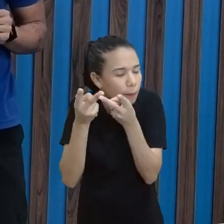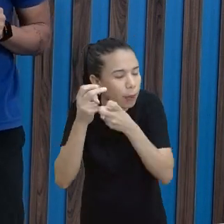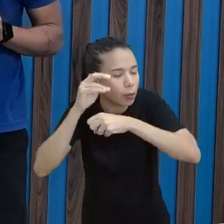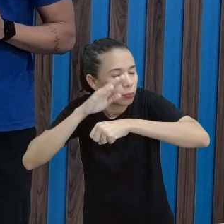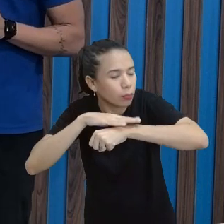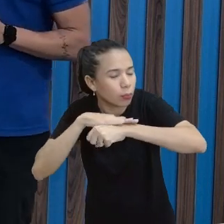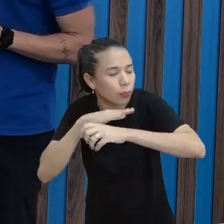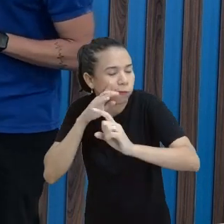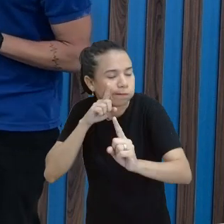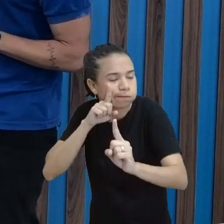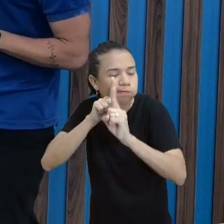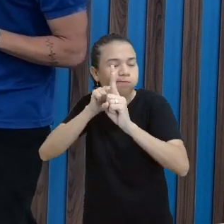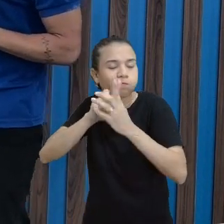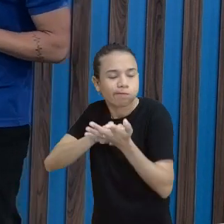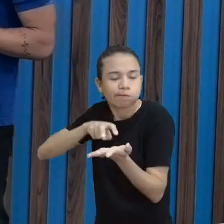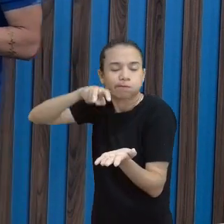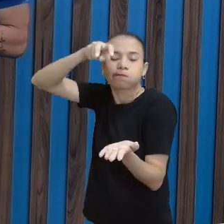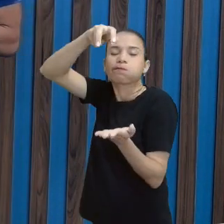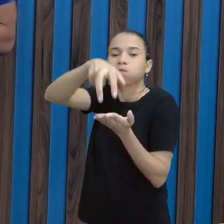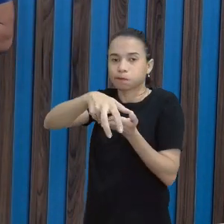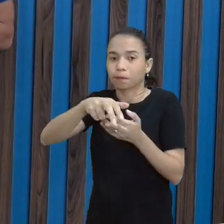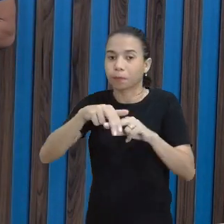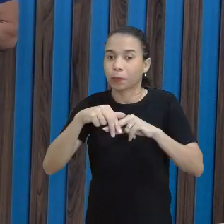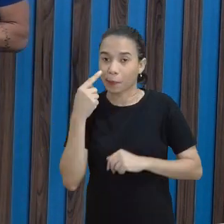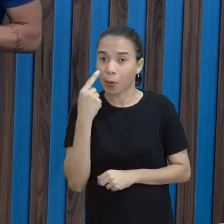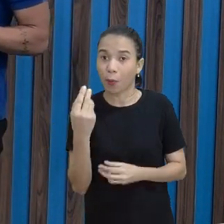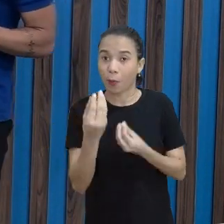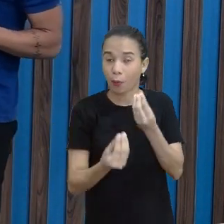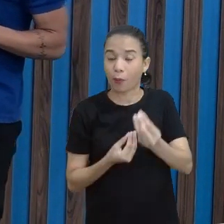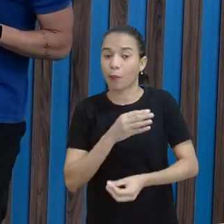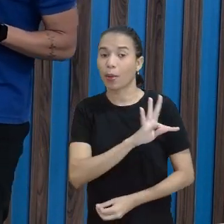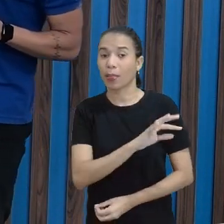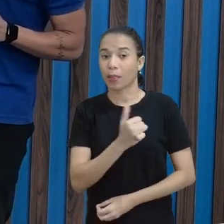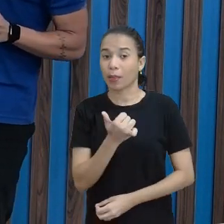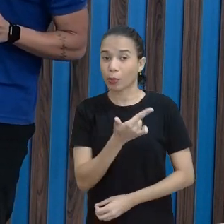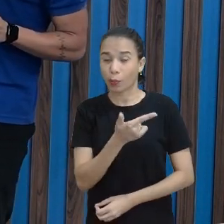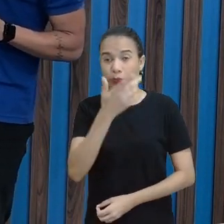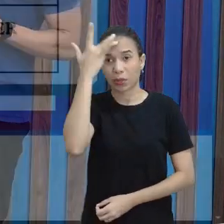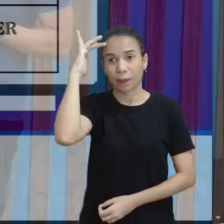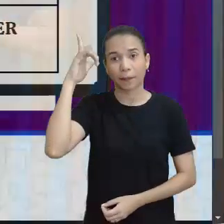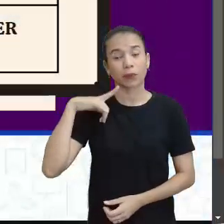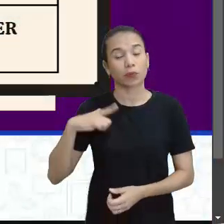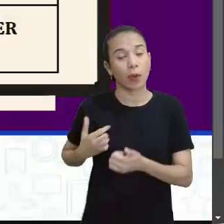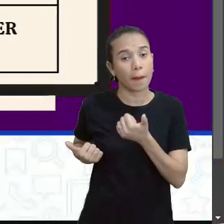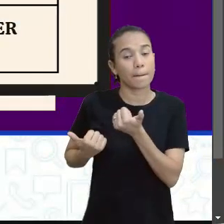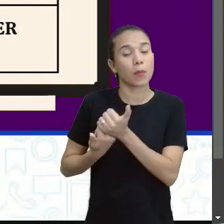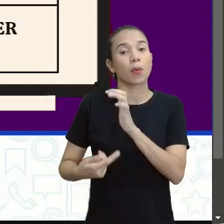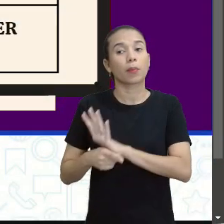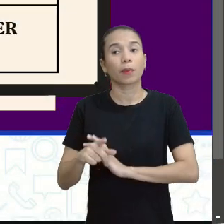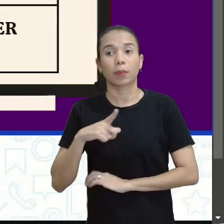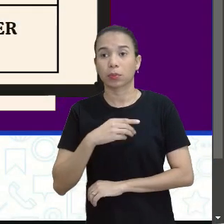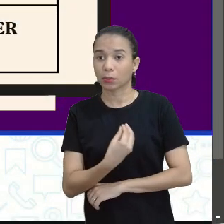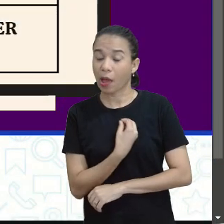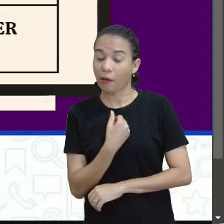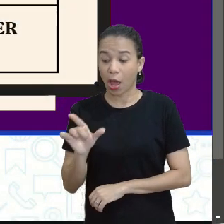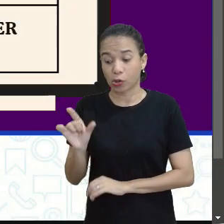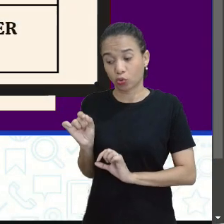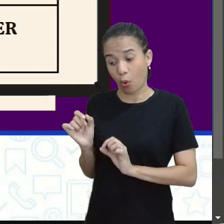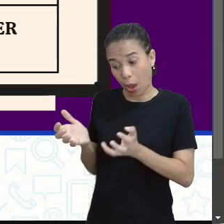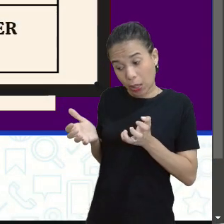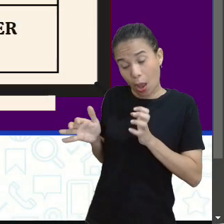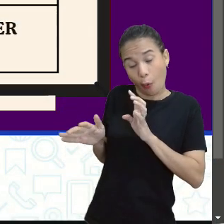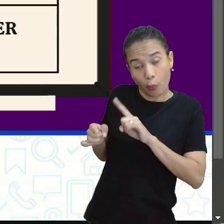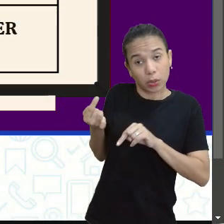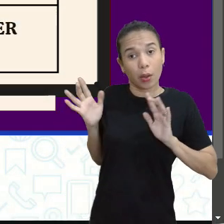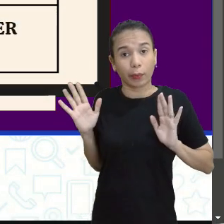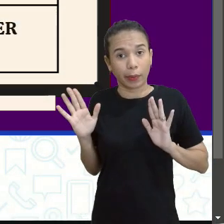momento correto de fazer o salto. Então, na T12, o atleta guia e apoio no salto são opcionais.